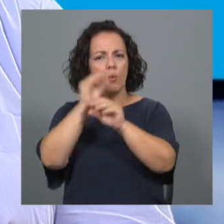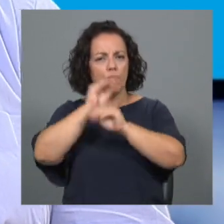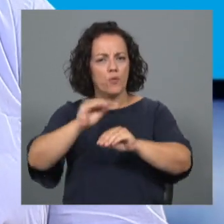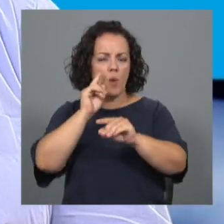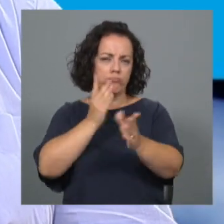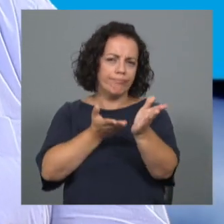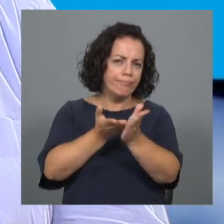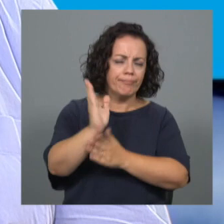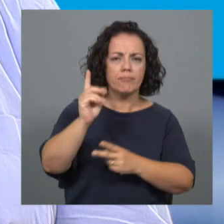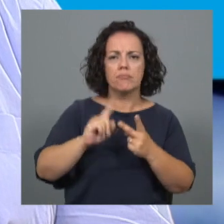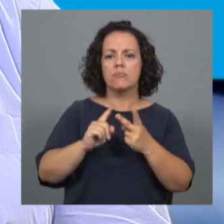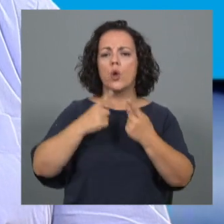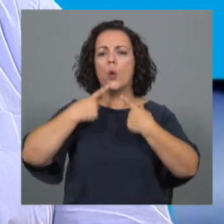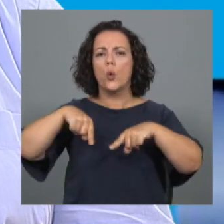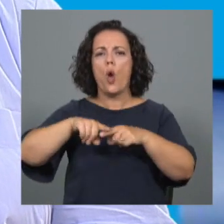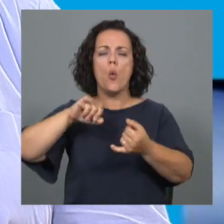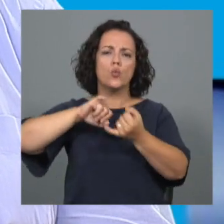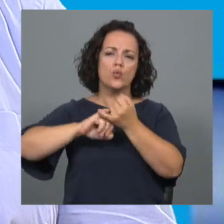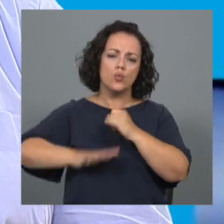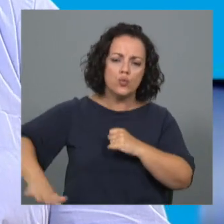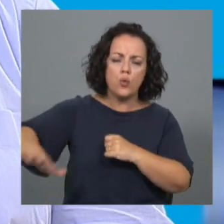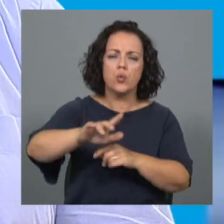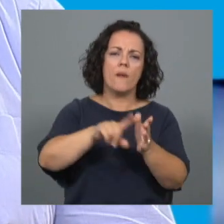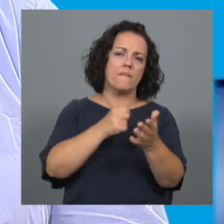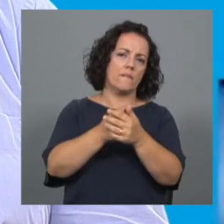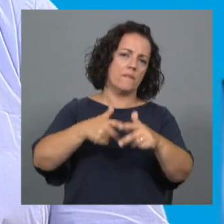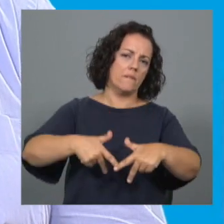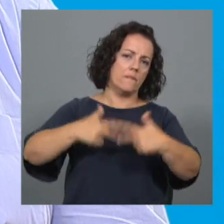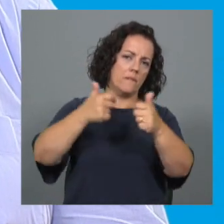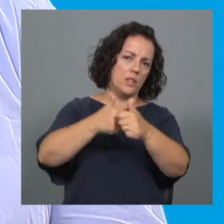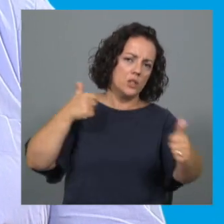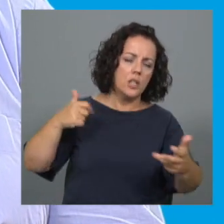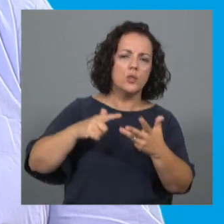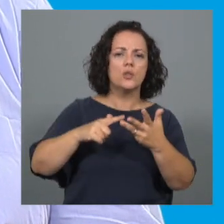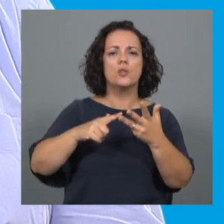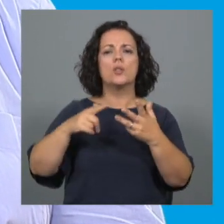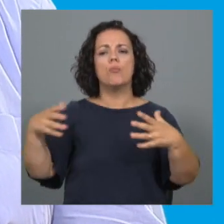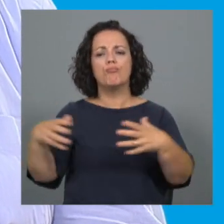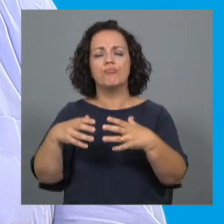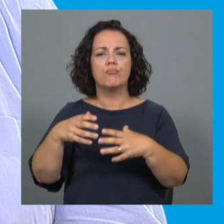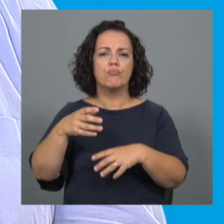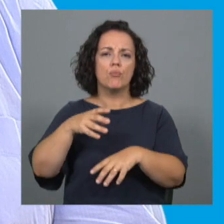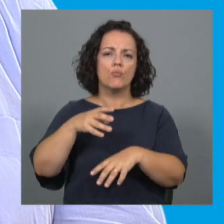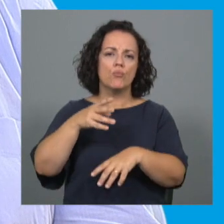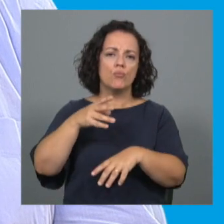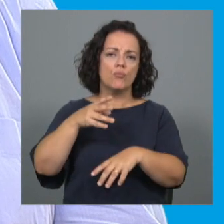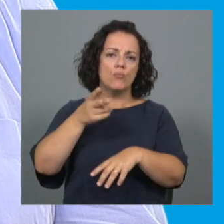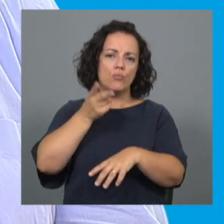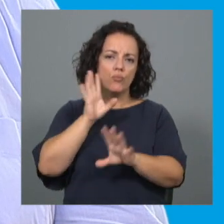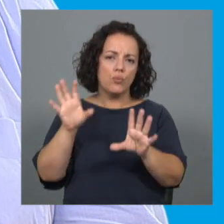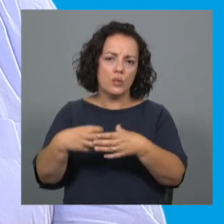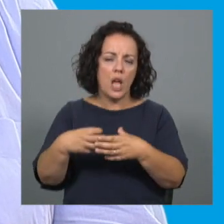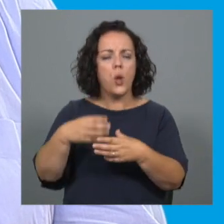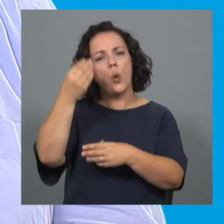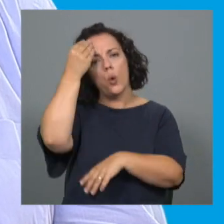as reuniões entre associados, sempre à distância, os conselhos consultivos, os momentos de conselho consultivo da APEC,